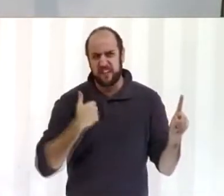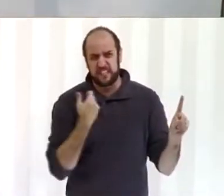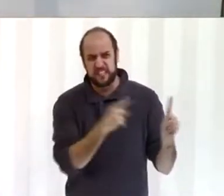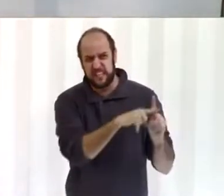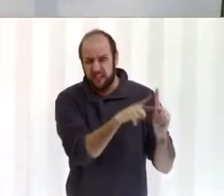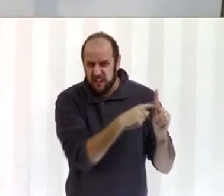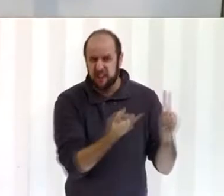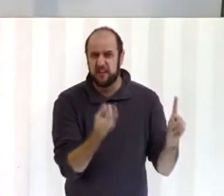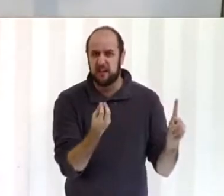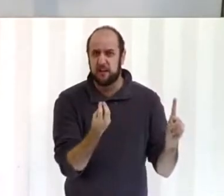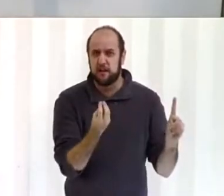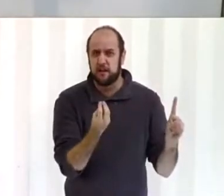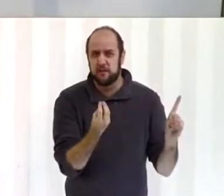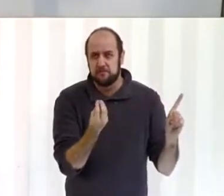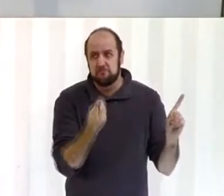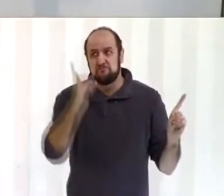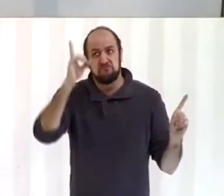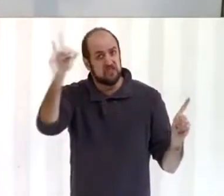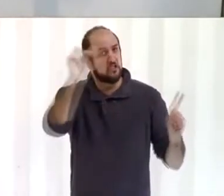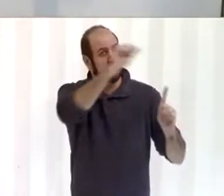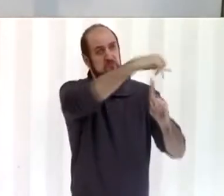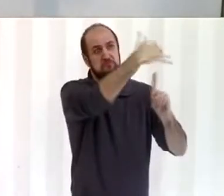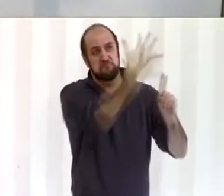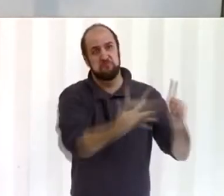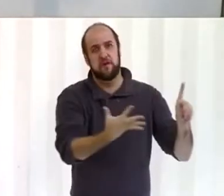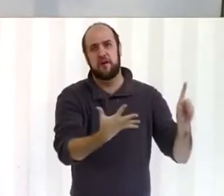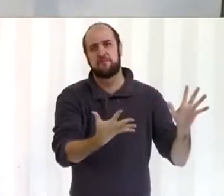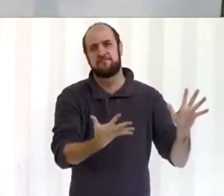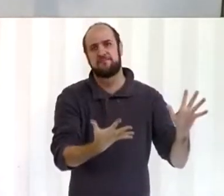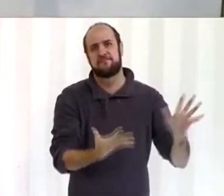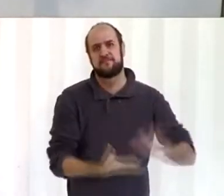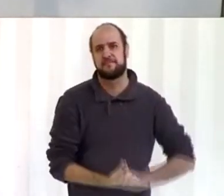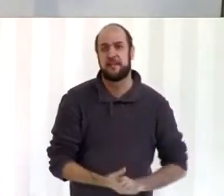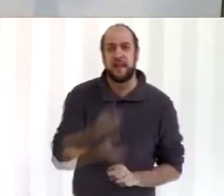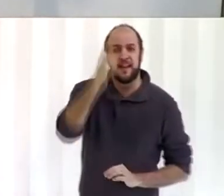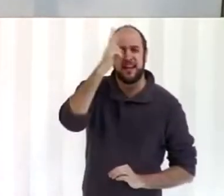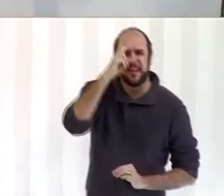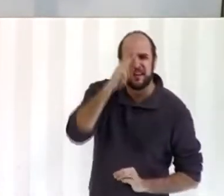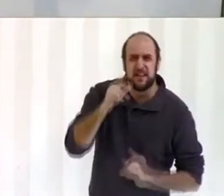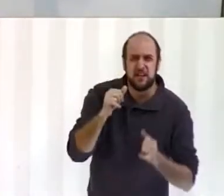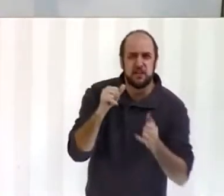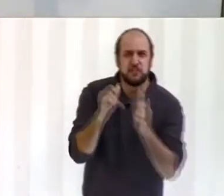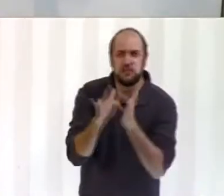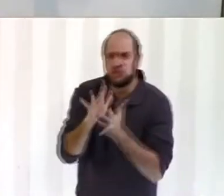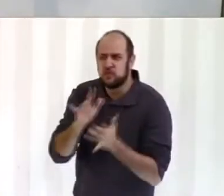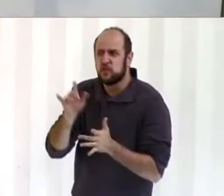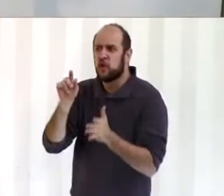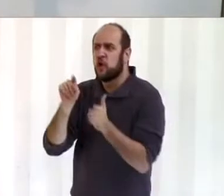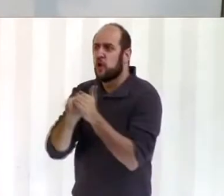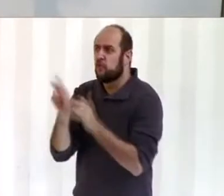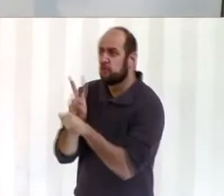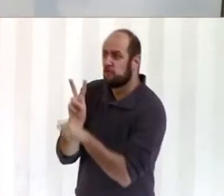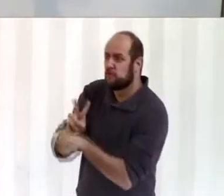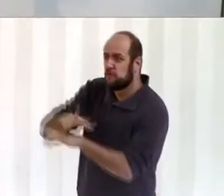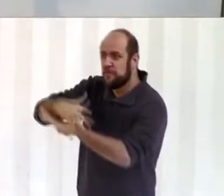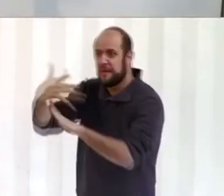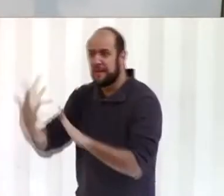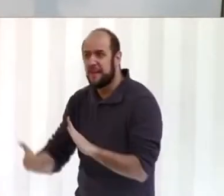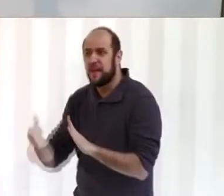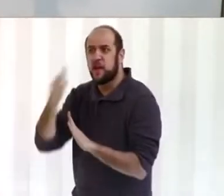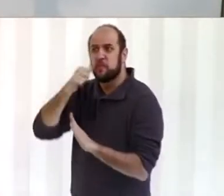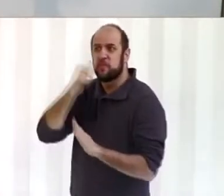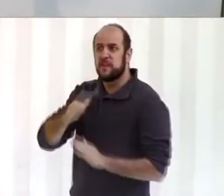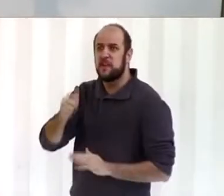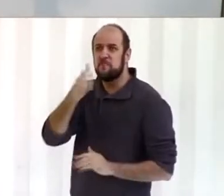história de Jesus curando uma mulher hemorrágica que sangrava por 12 anos. Veja, não são